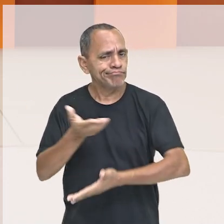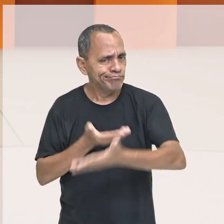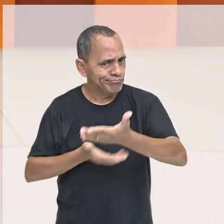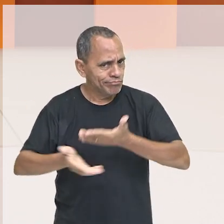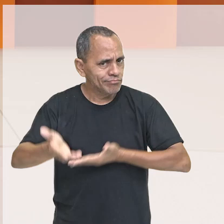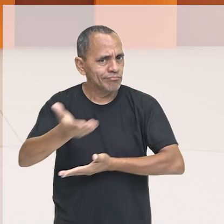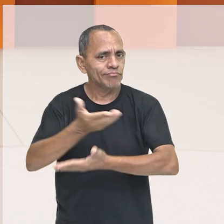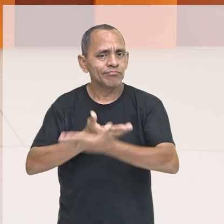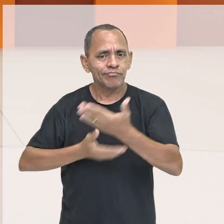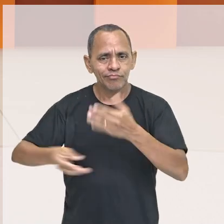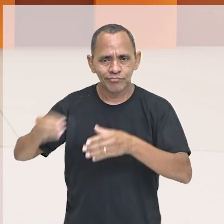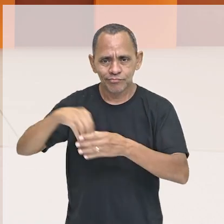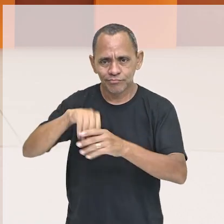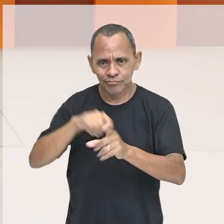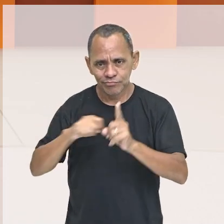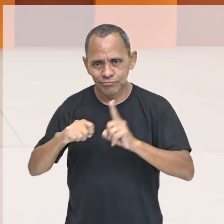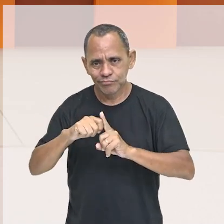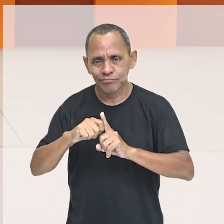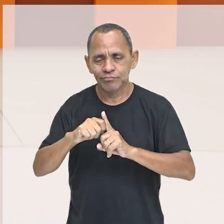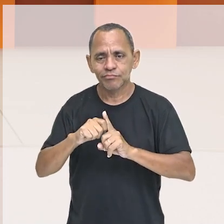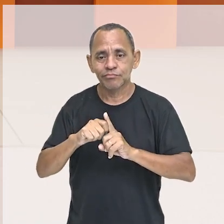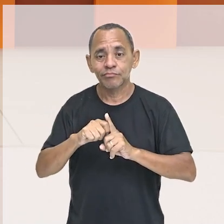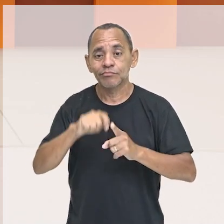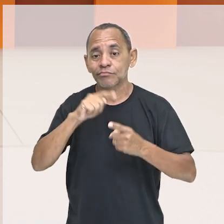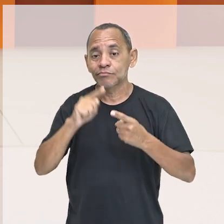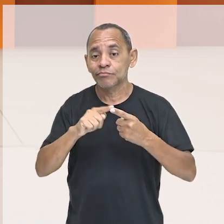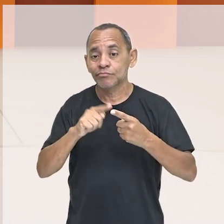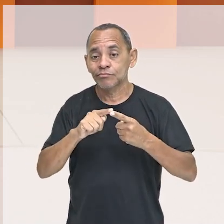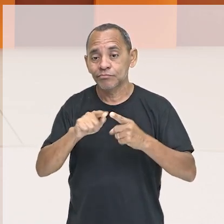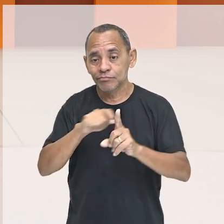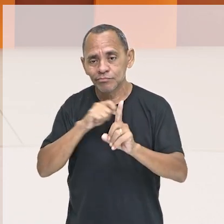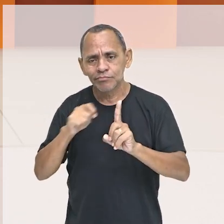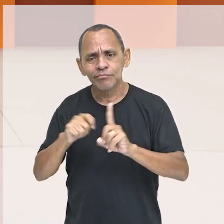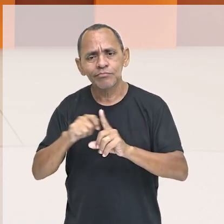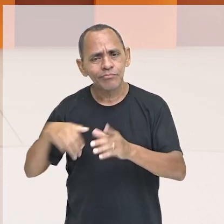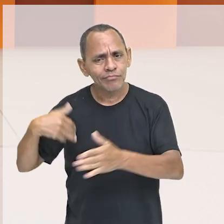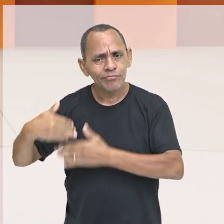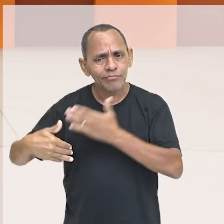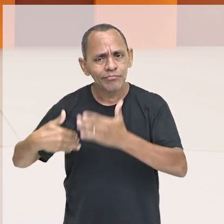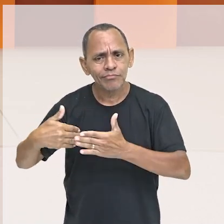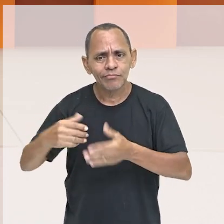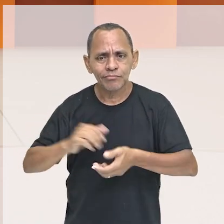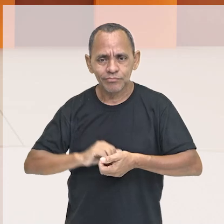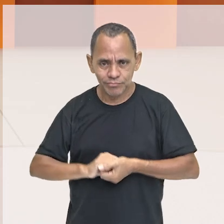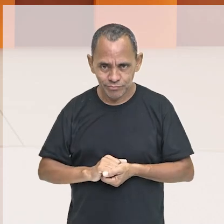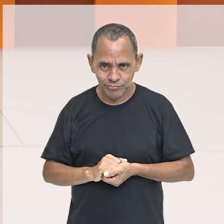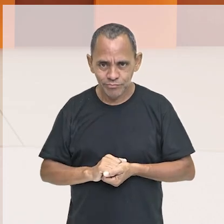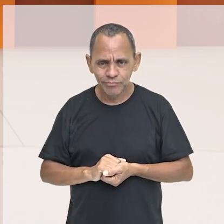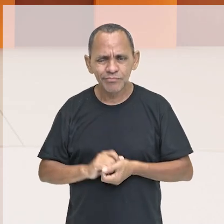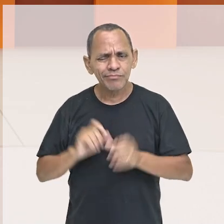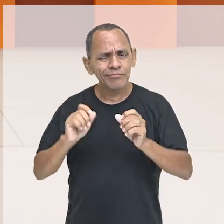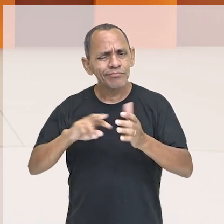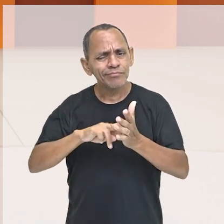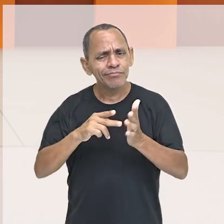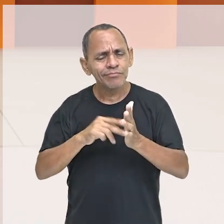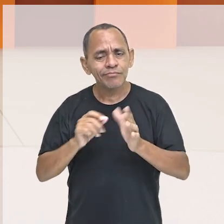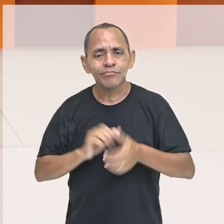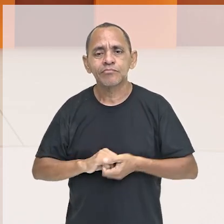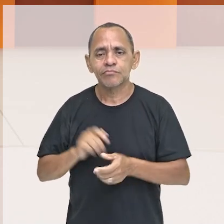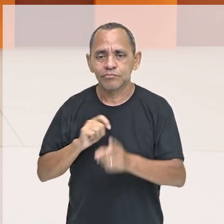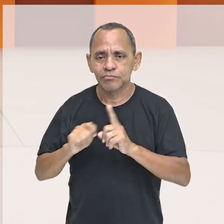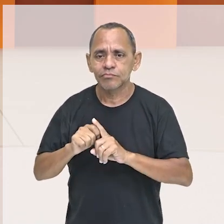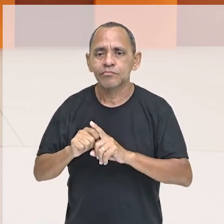convivência na sociedade. Então, um deles é o processo de socialização. Então, o que é isso? A sociedade ela é